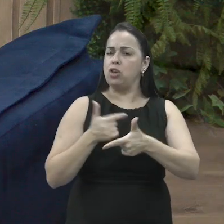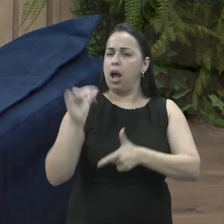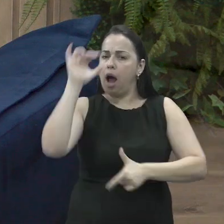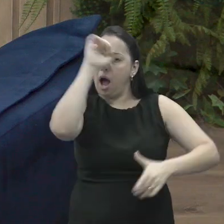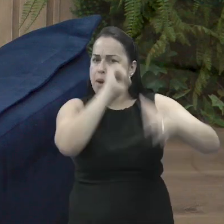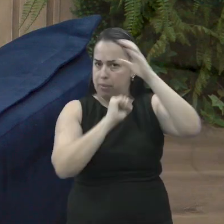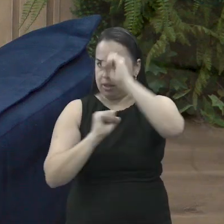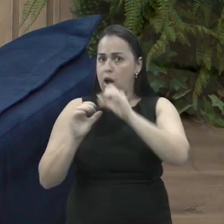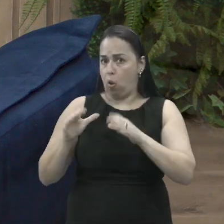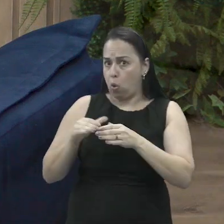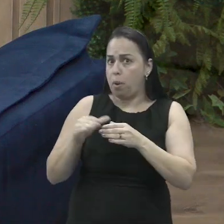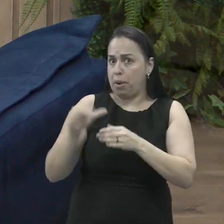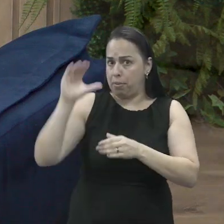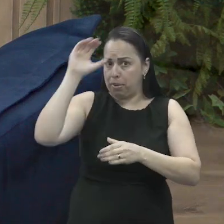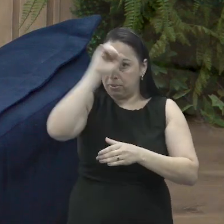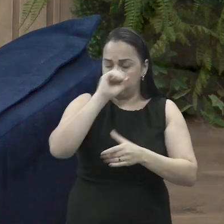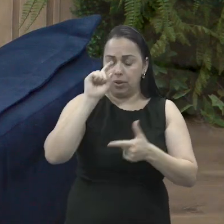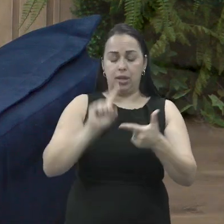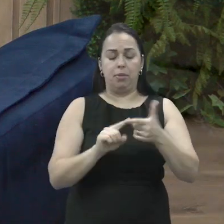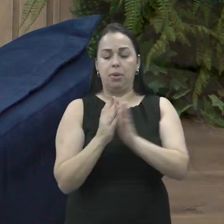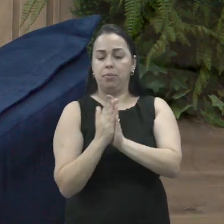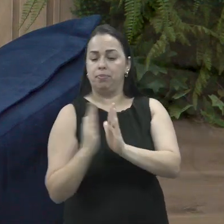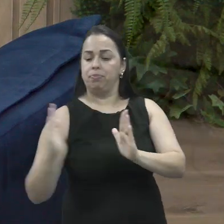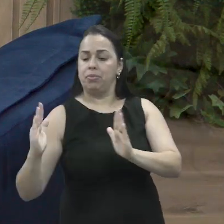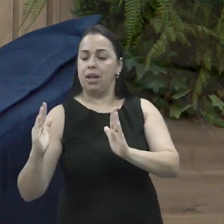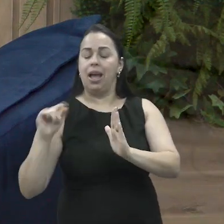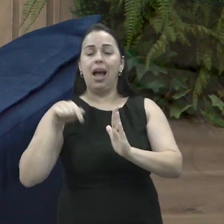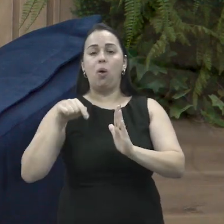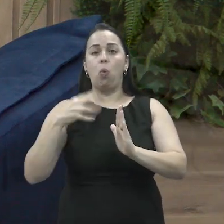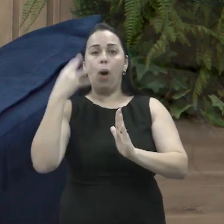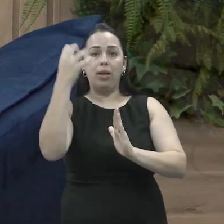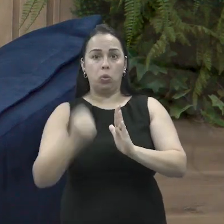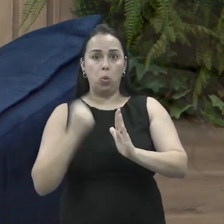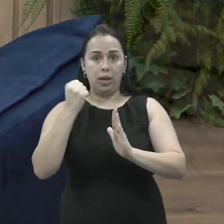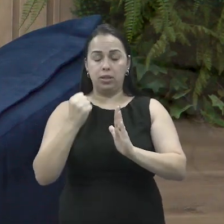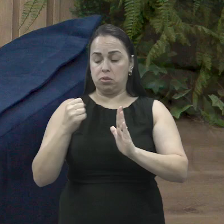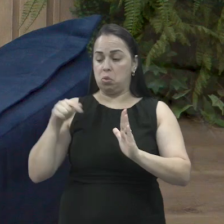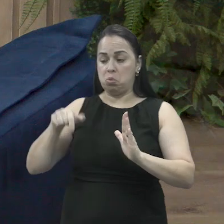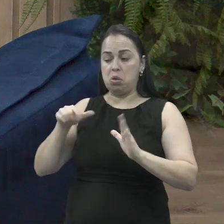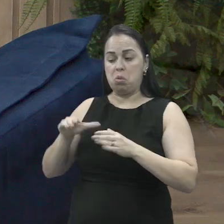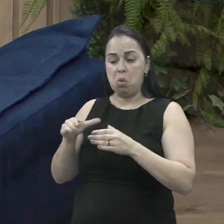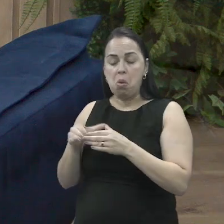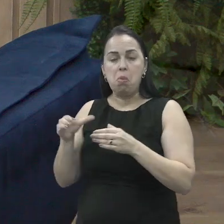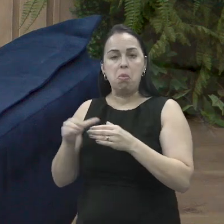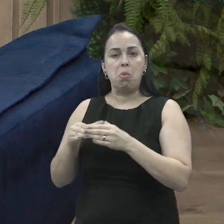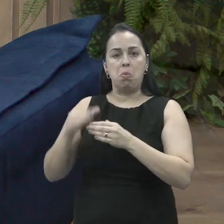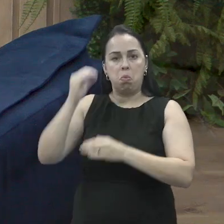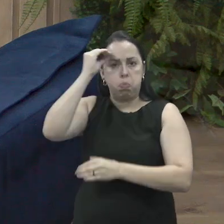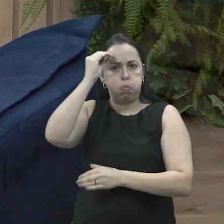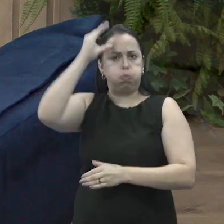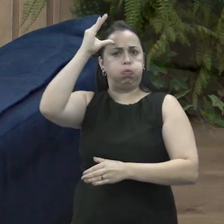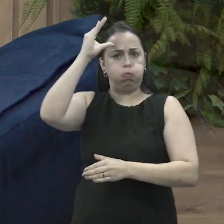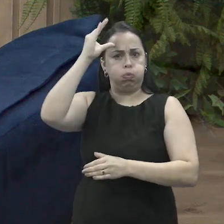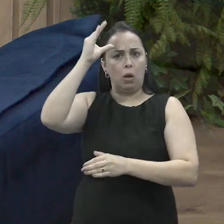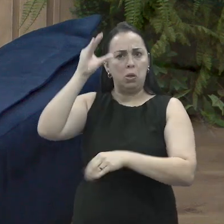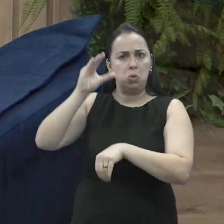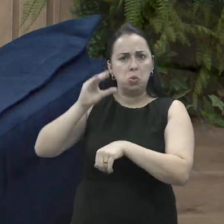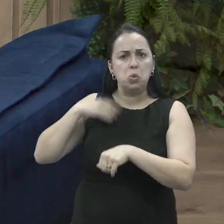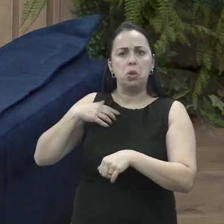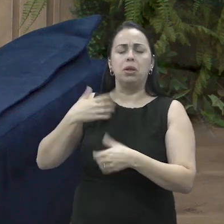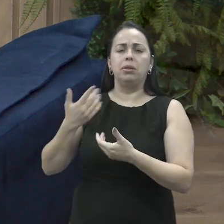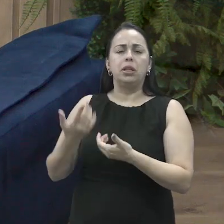de amadurecimento da equipe, Os outros 4 anos foi um crescimento muito grande também, uma